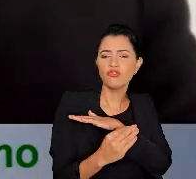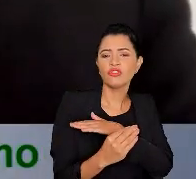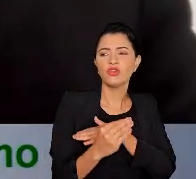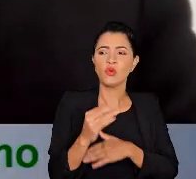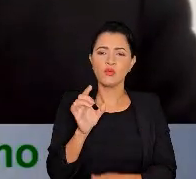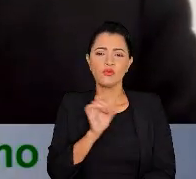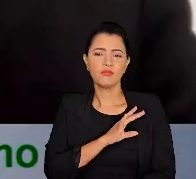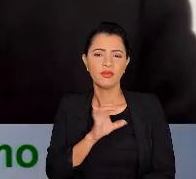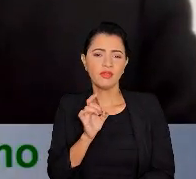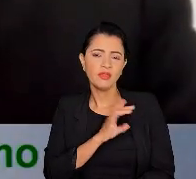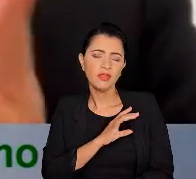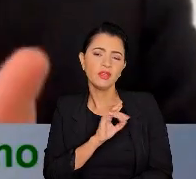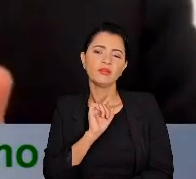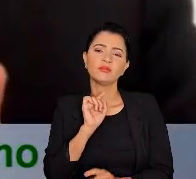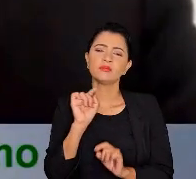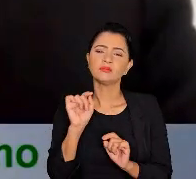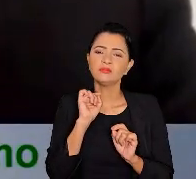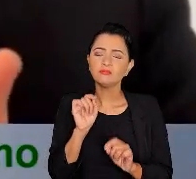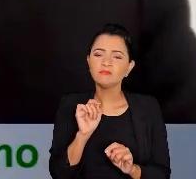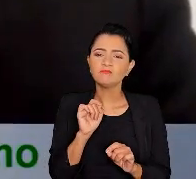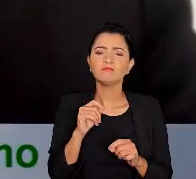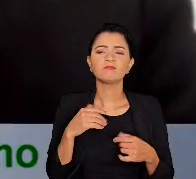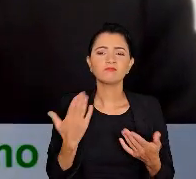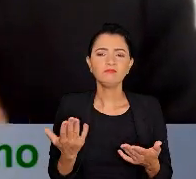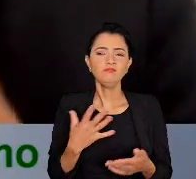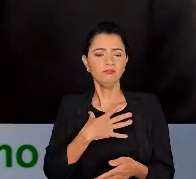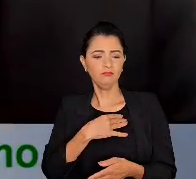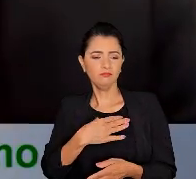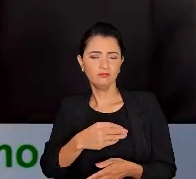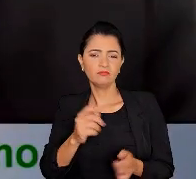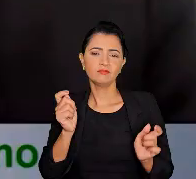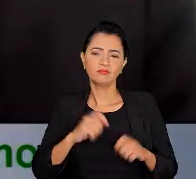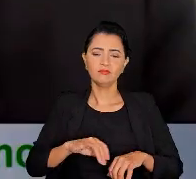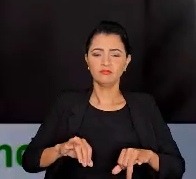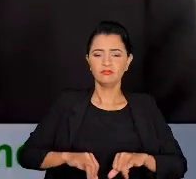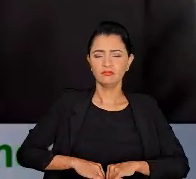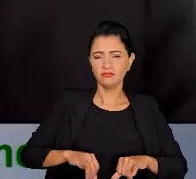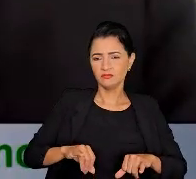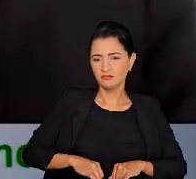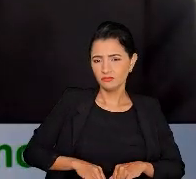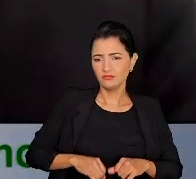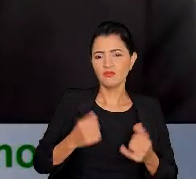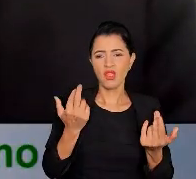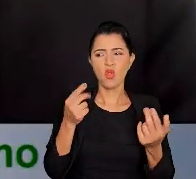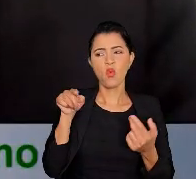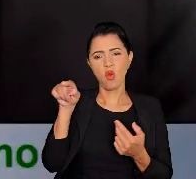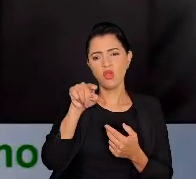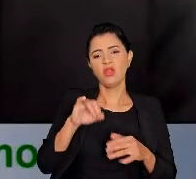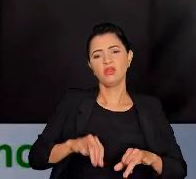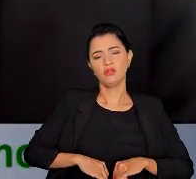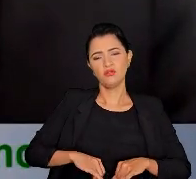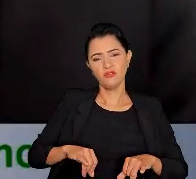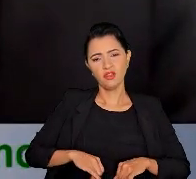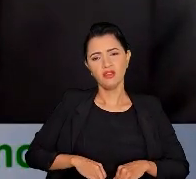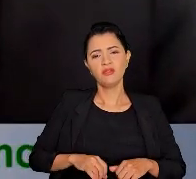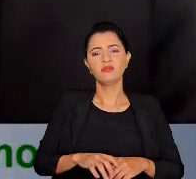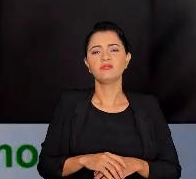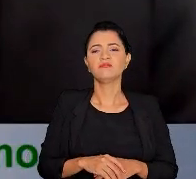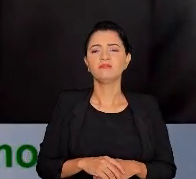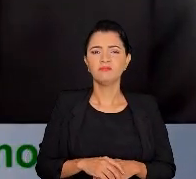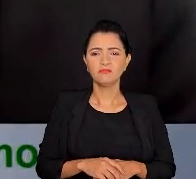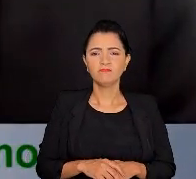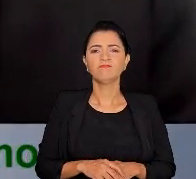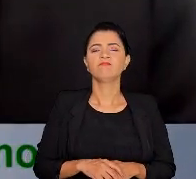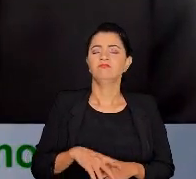receio de que eventualmente seus descendentes pudessem sofrer aquilo que eles sofreram. Então, era